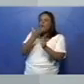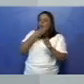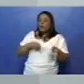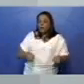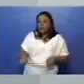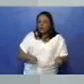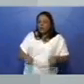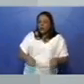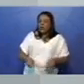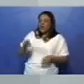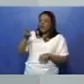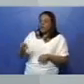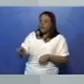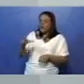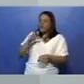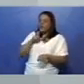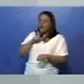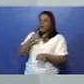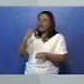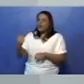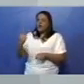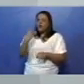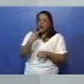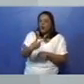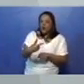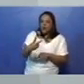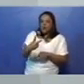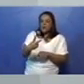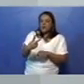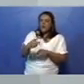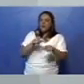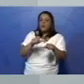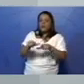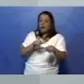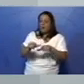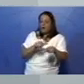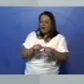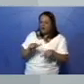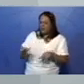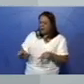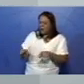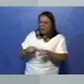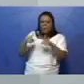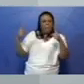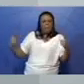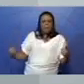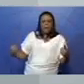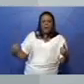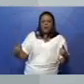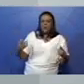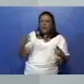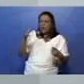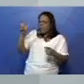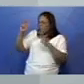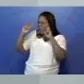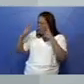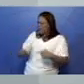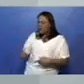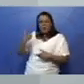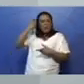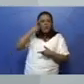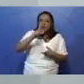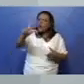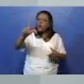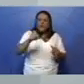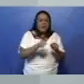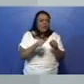Hércules. Esses 12 trabalhos eram praticamente impossíveis de se fazer. Nenhum humano conseguiria fazer isso. E o que é, então? São